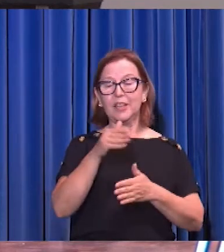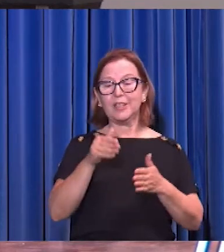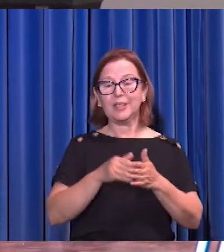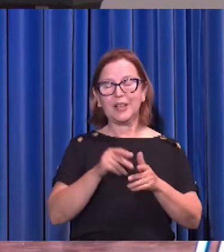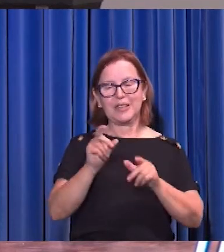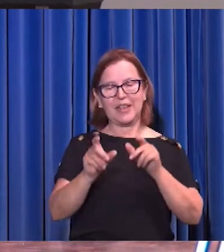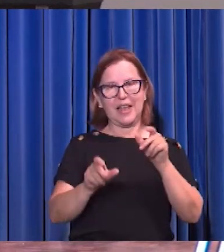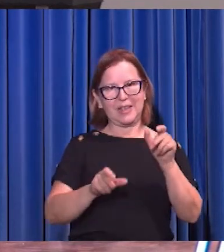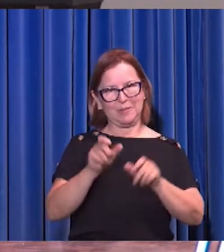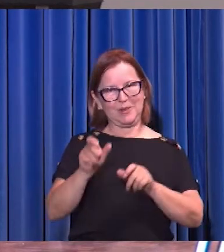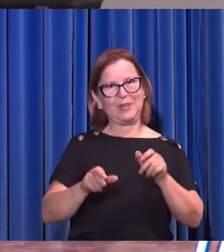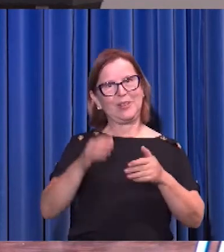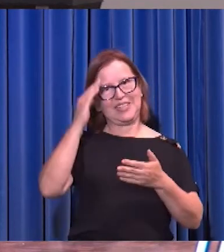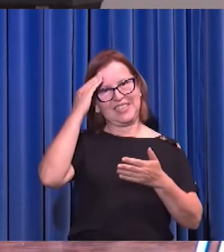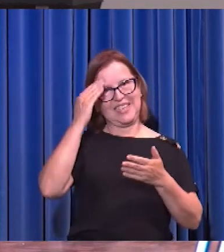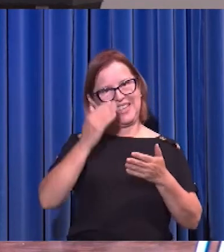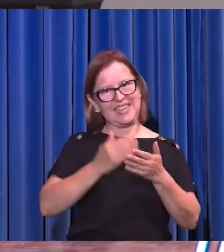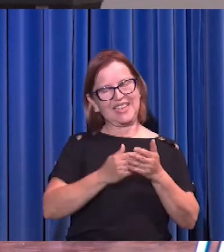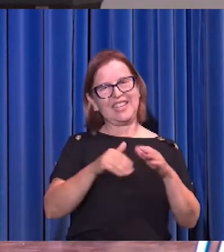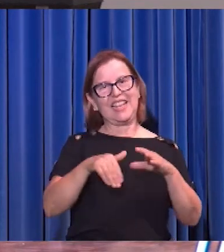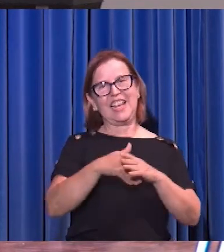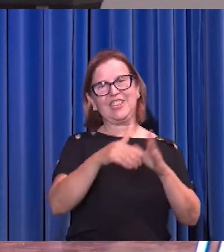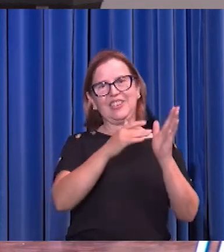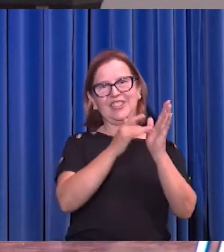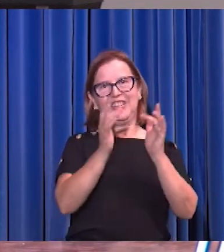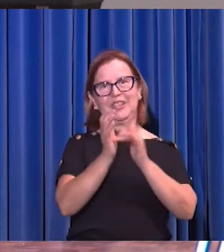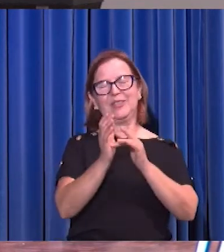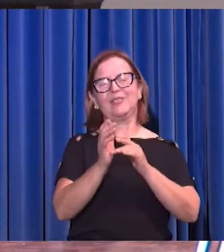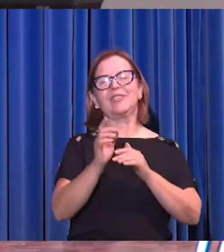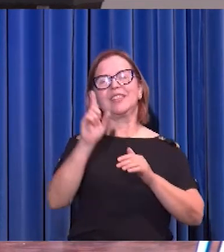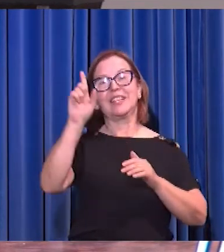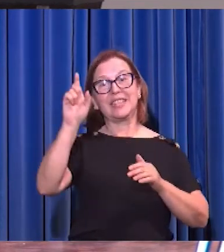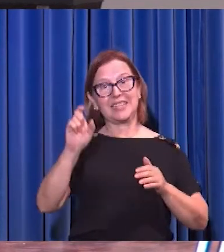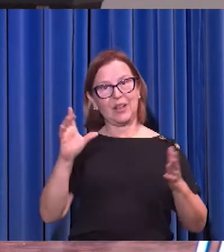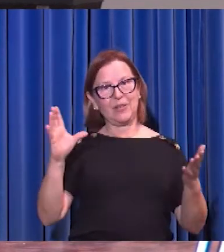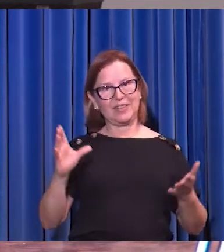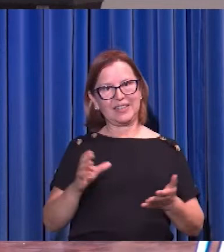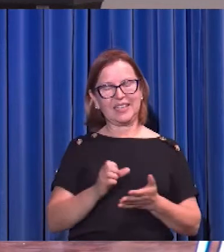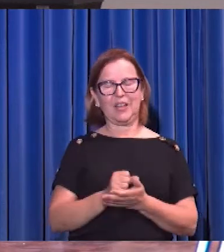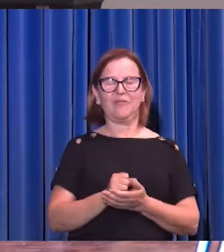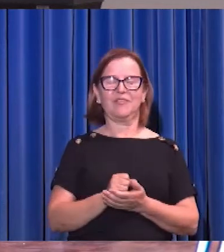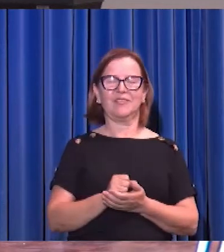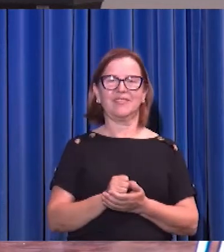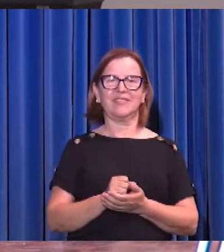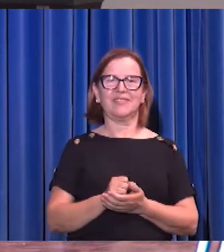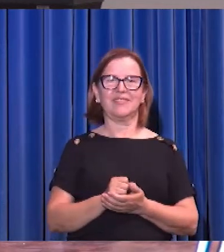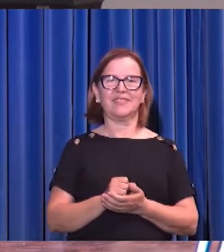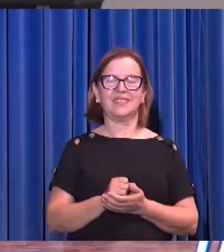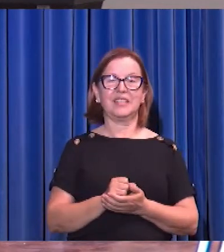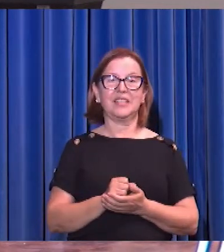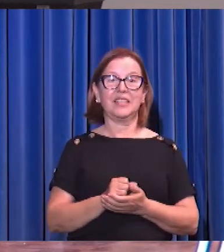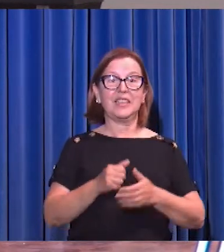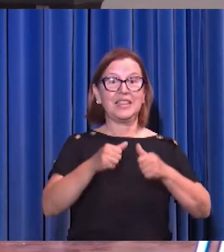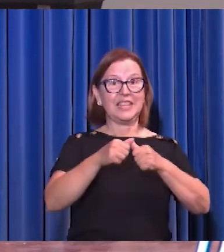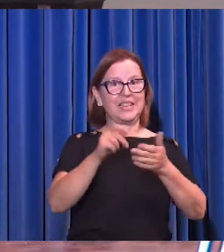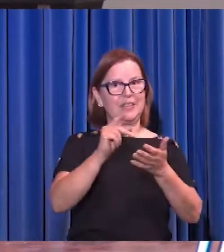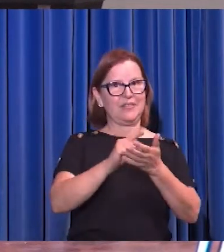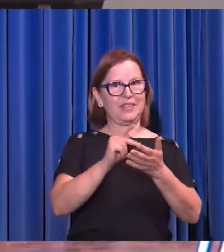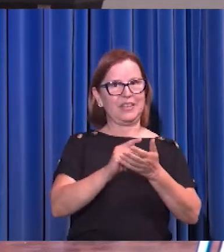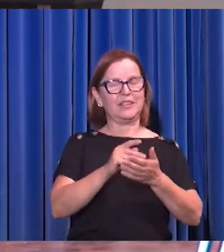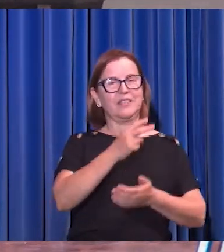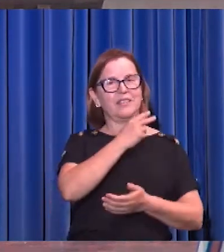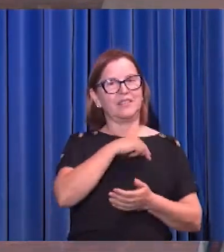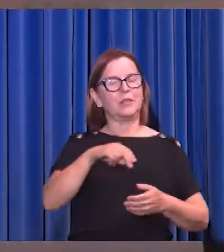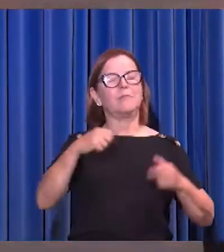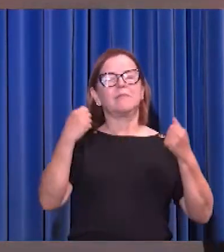creem nele, porque ele é a verdade. E é dessa verdade que Nicodemos tanto precisava